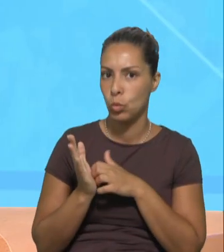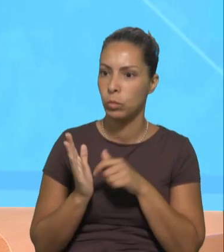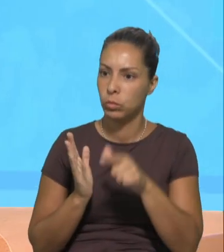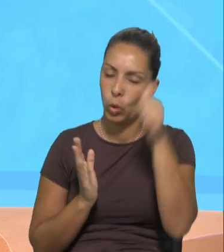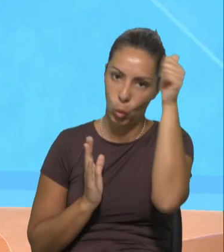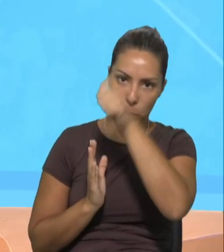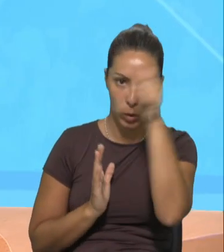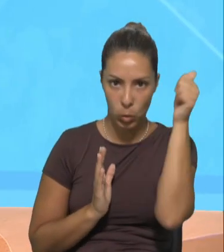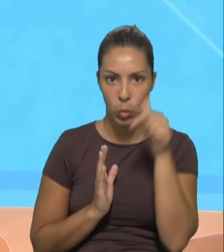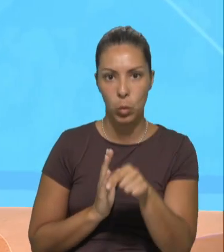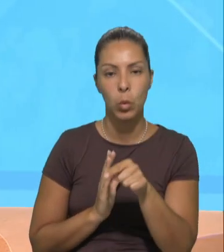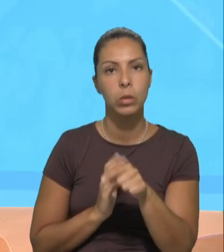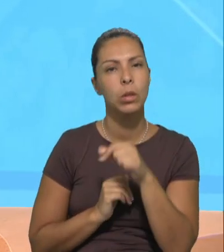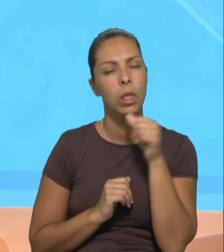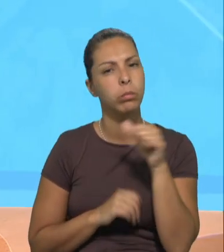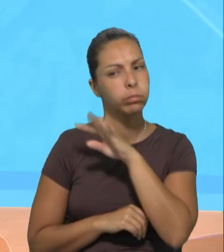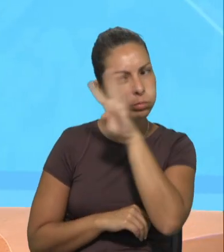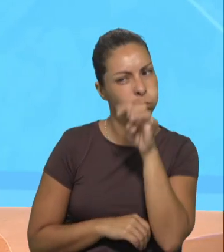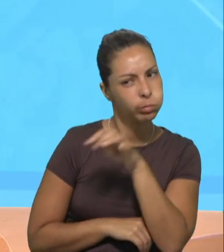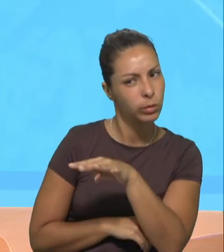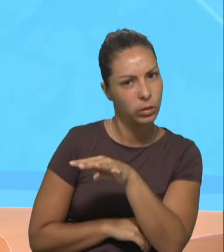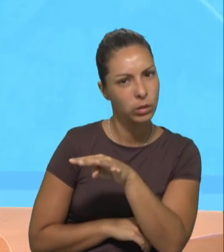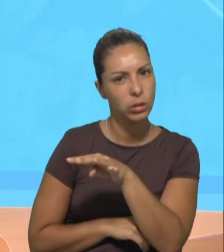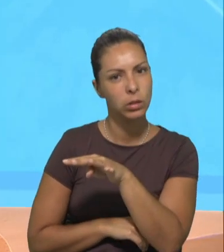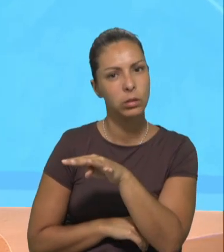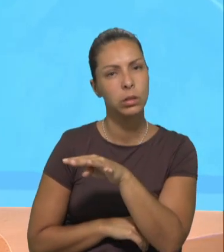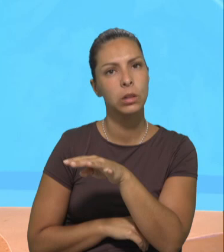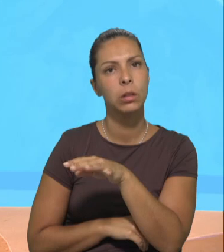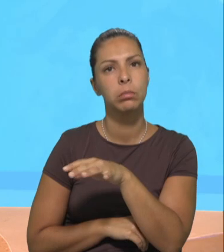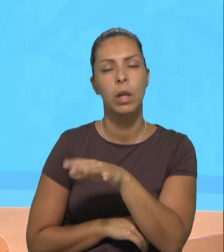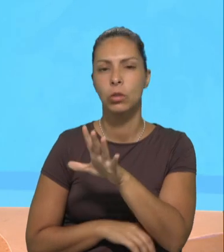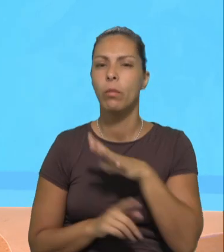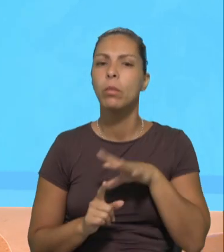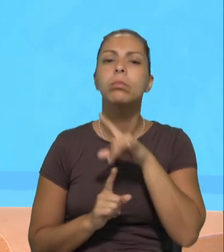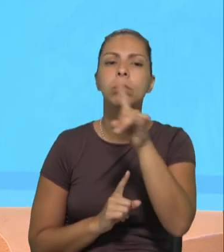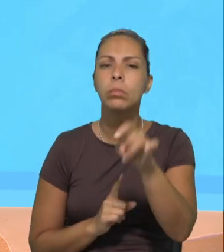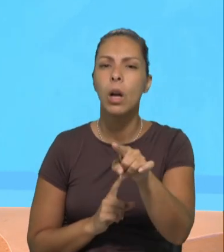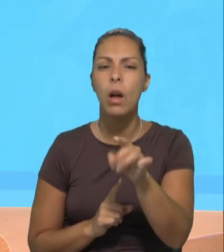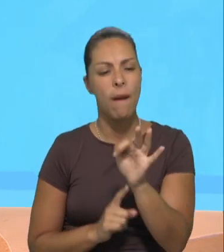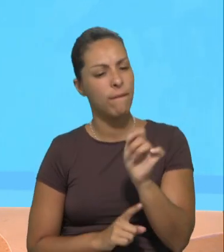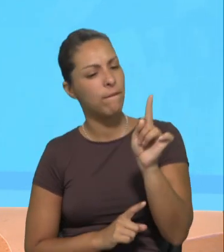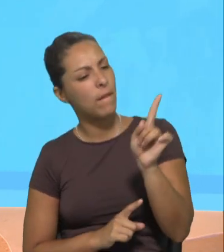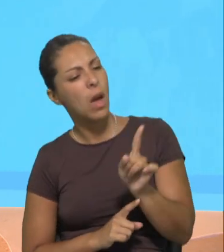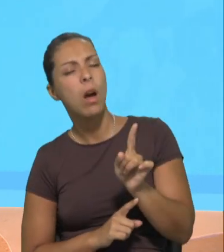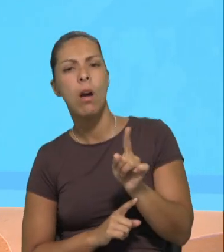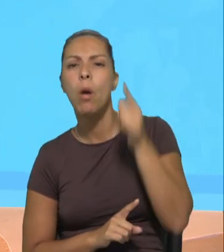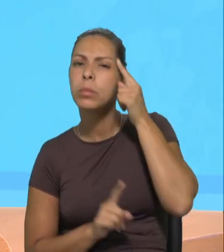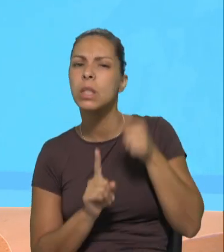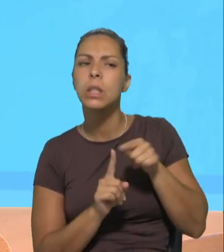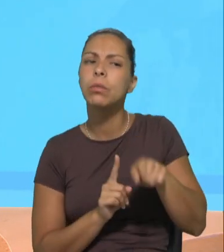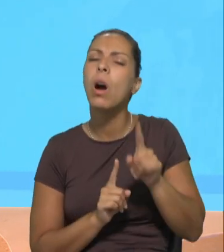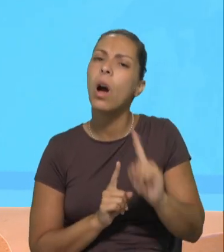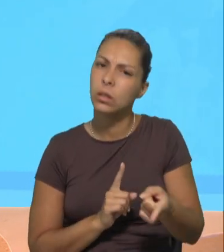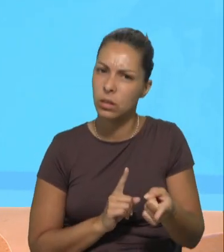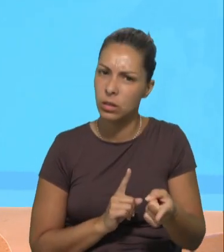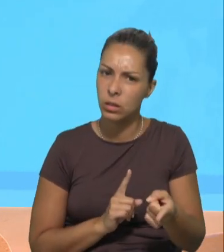convida-nos seriamente a interrogar. Deixem pôr a pergunta assim: para que é que serve a fé? Ou seja, qual é o sentido da fé?